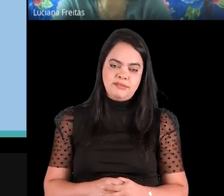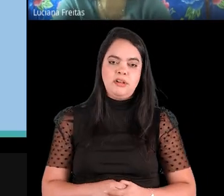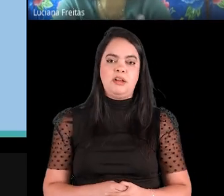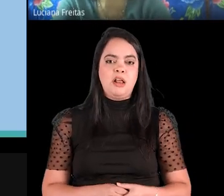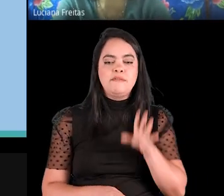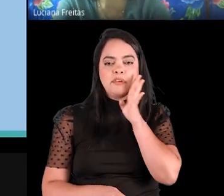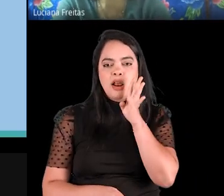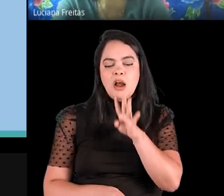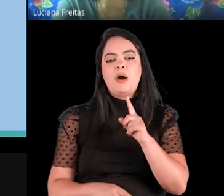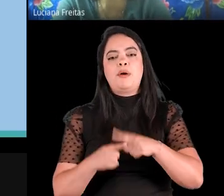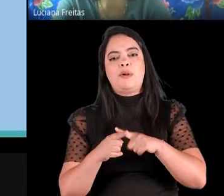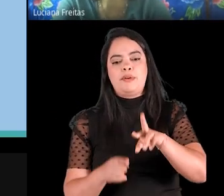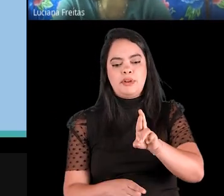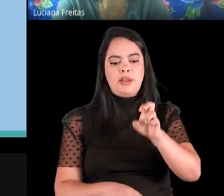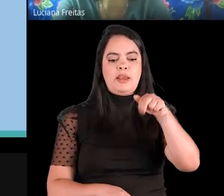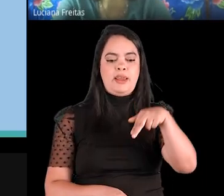a Renata quanto